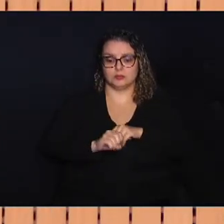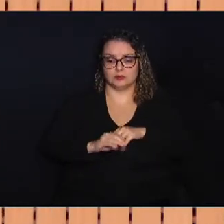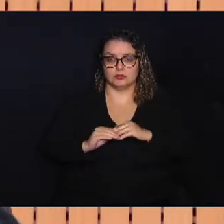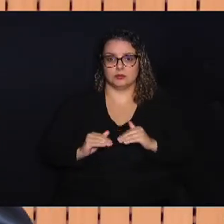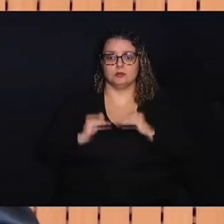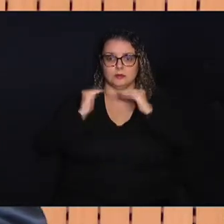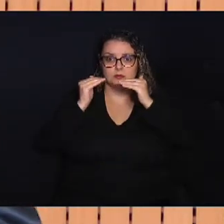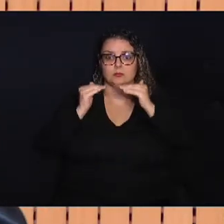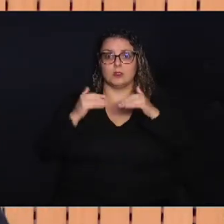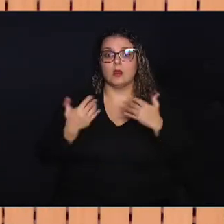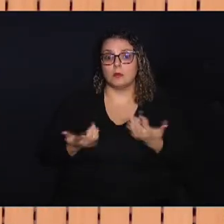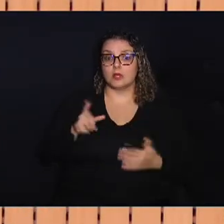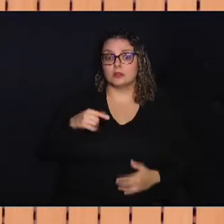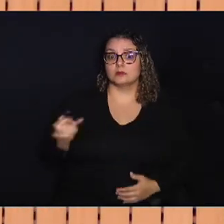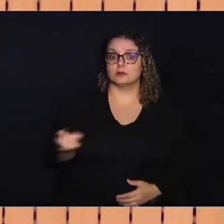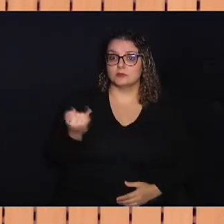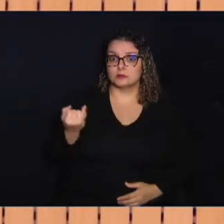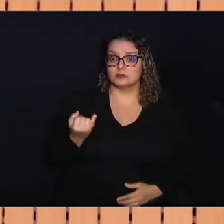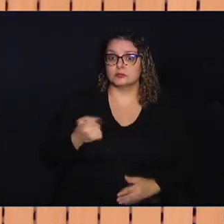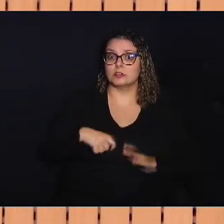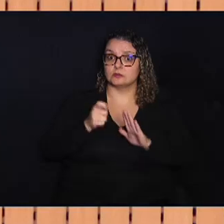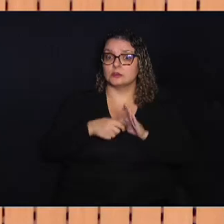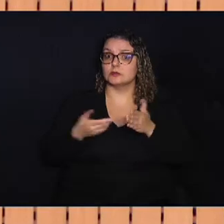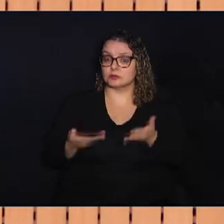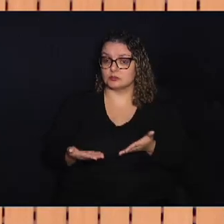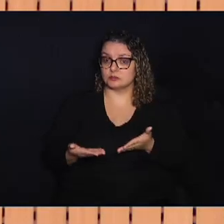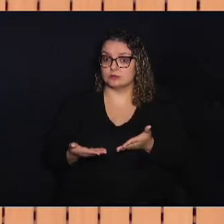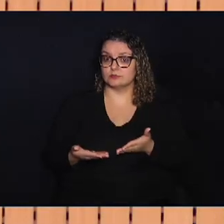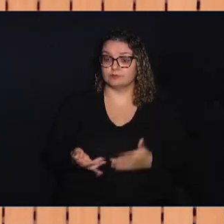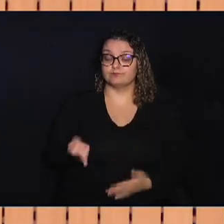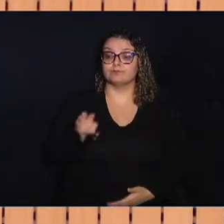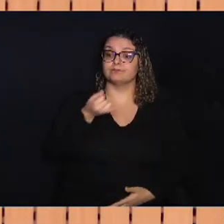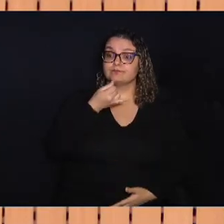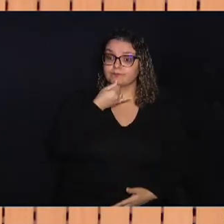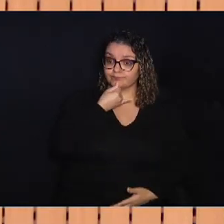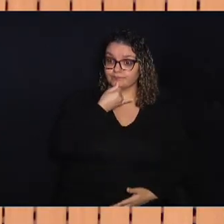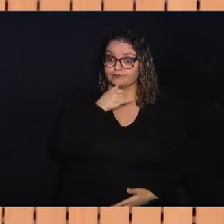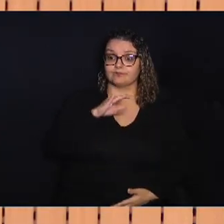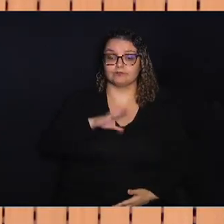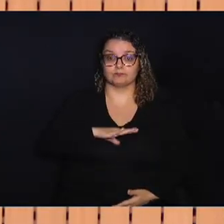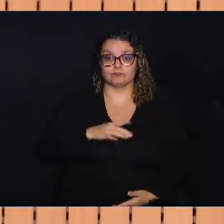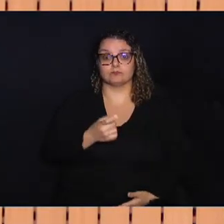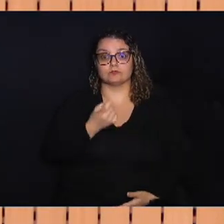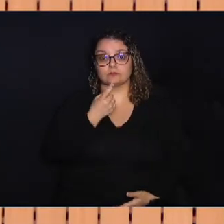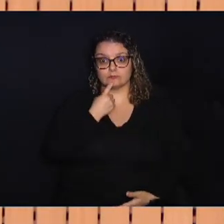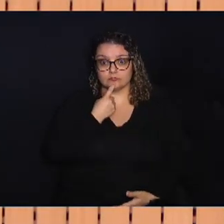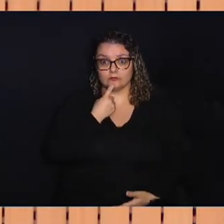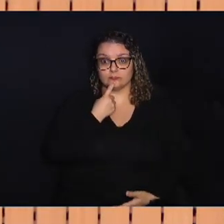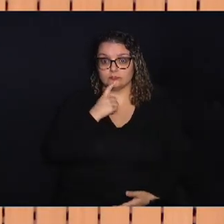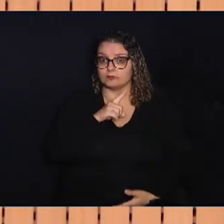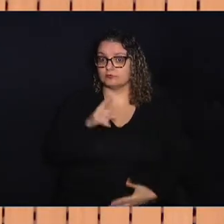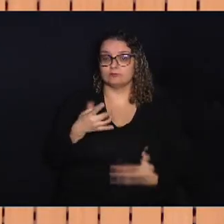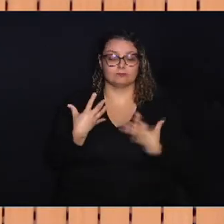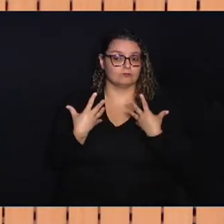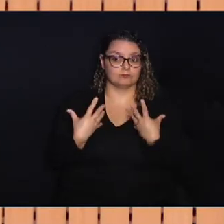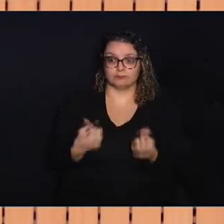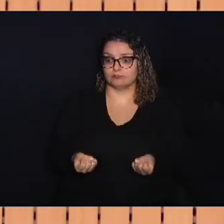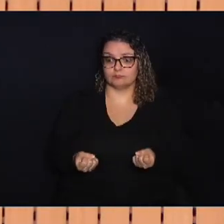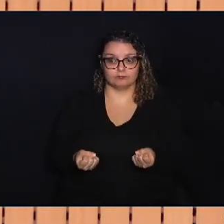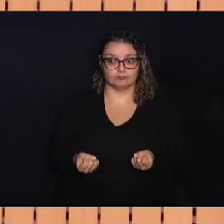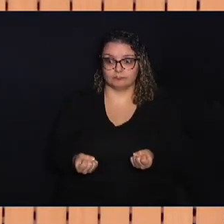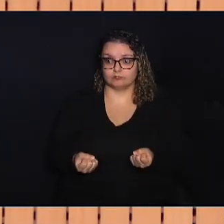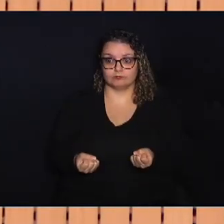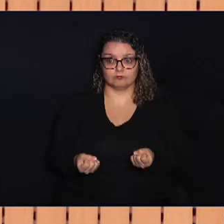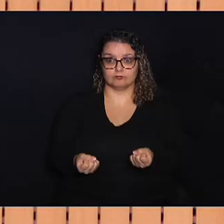superior. Mas é importante deixar aqui um registro. Infelizmente, a cidade de Campinas não aderiu